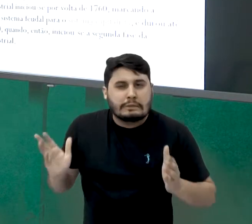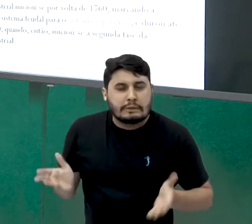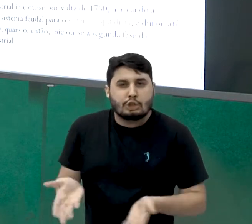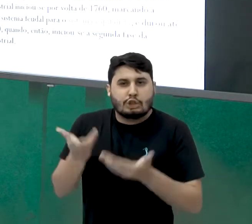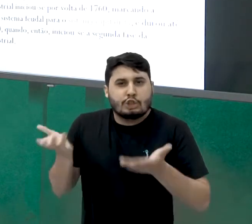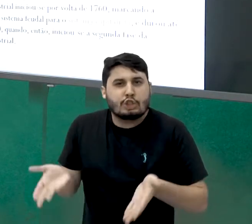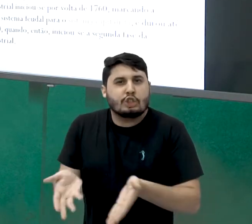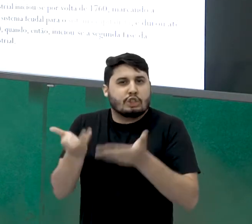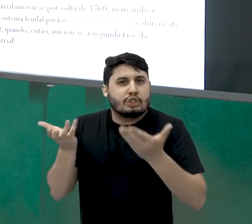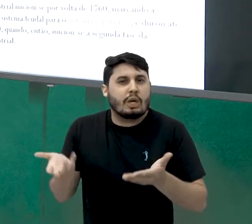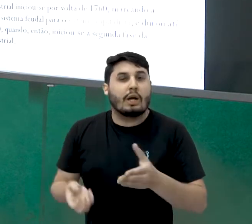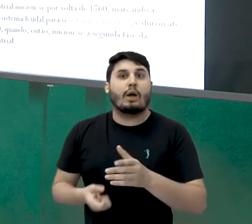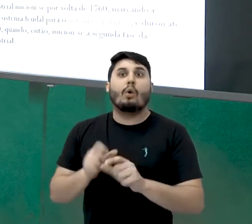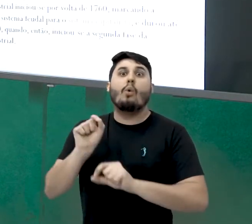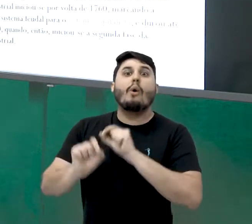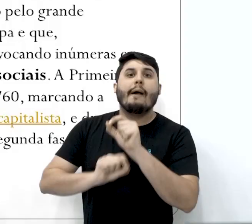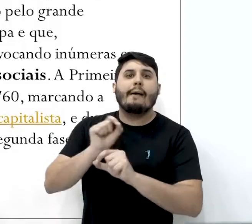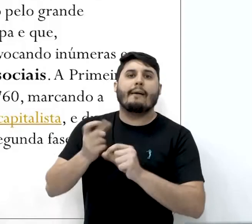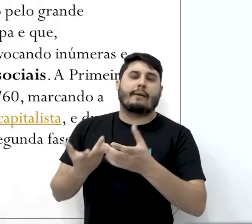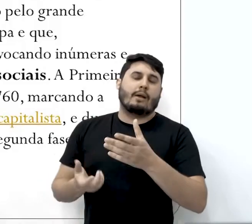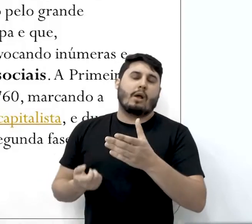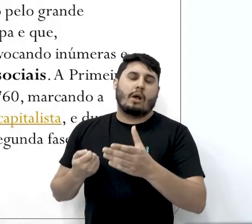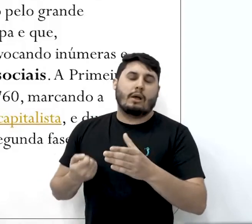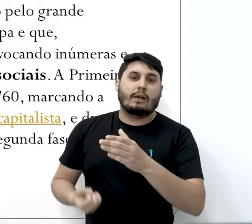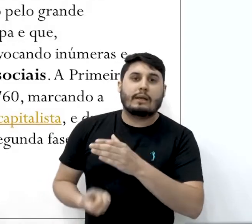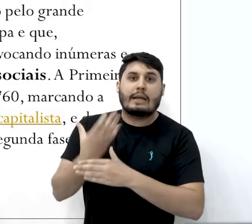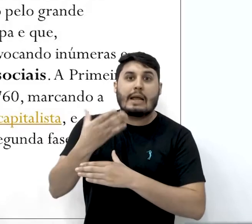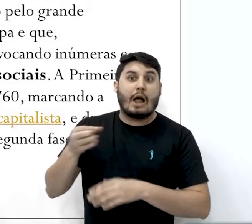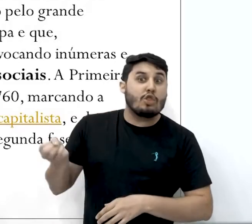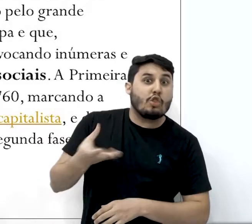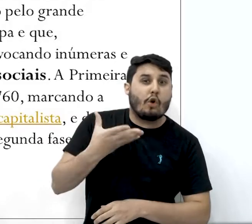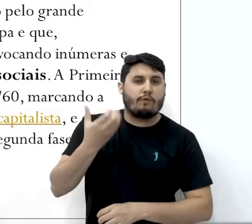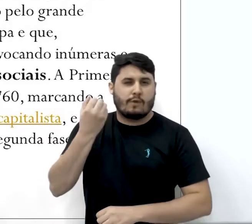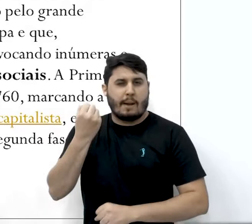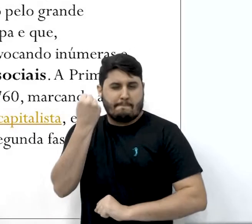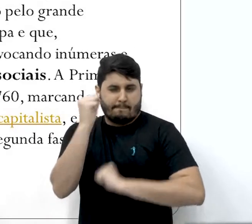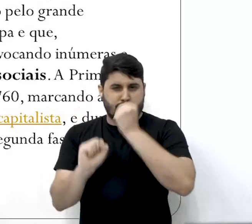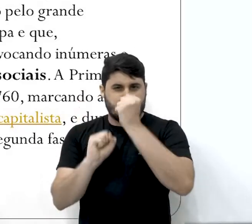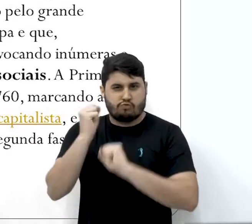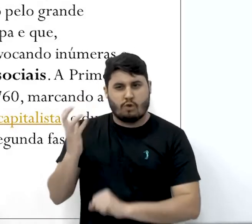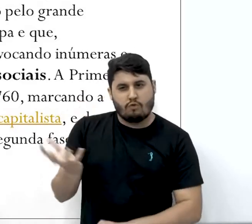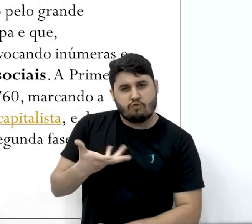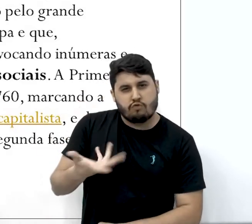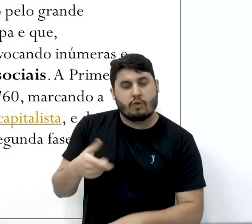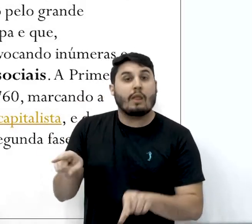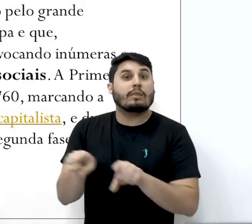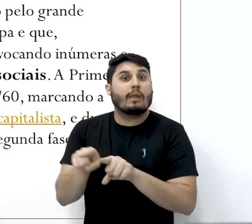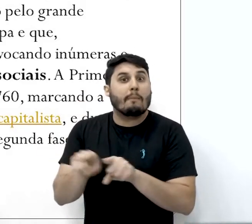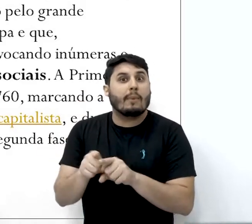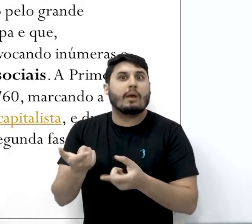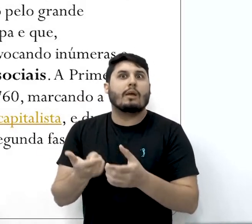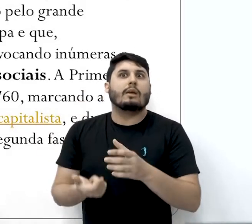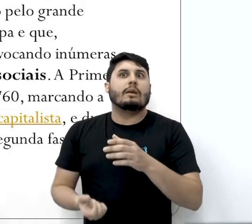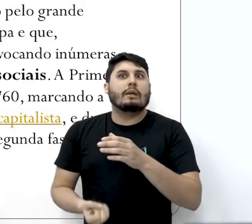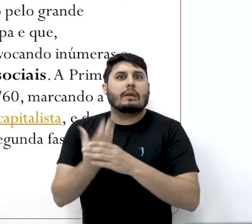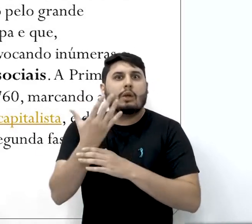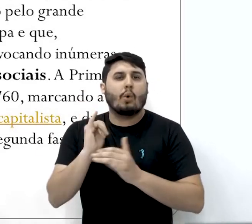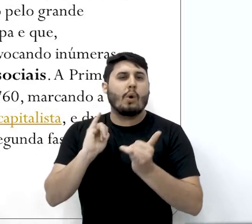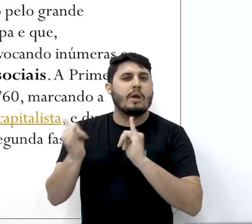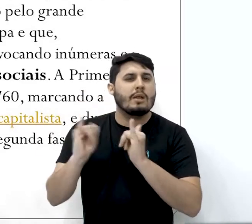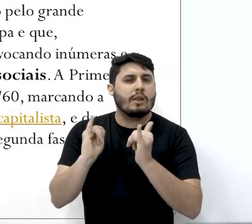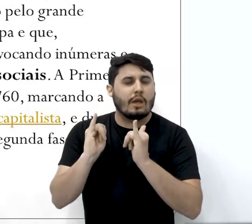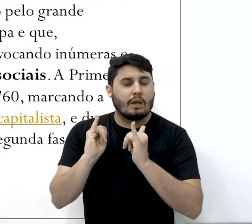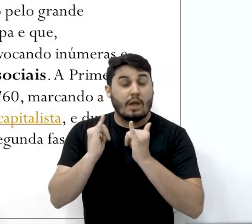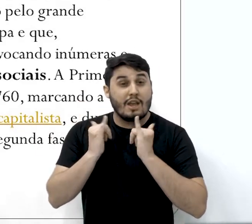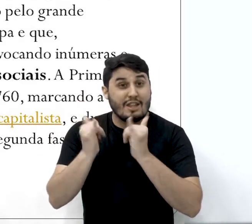primeiras máquinas a vapor. Eles passaram também a ter a energia pautada no carvão mineral, já que